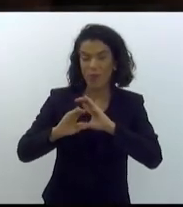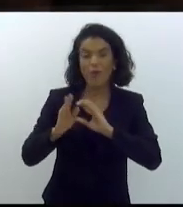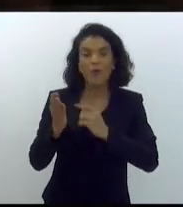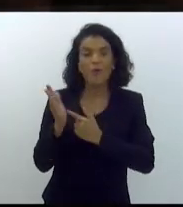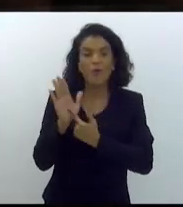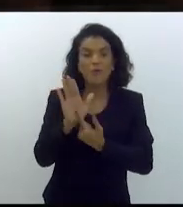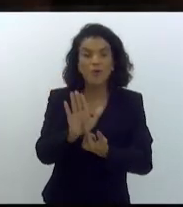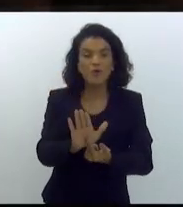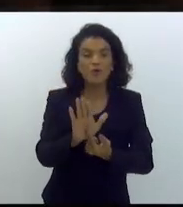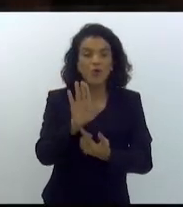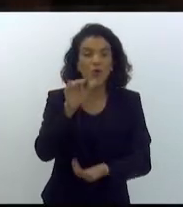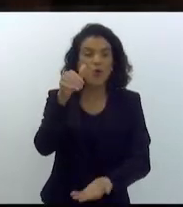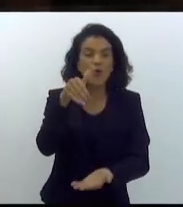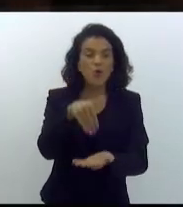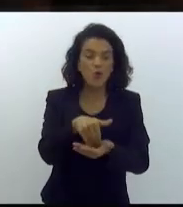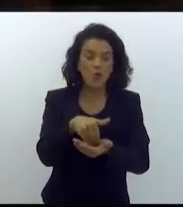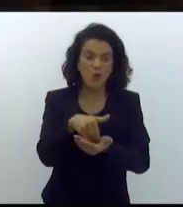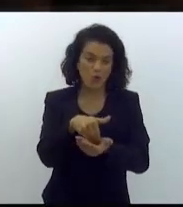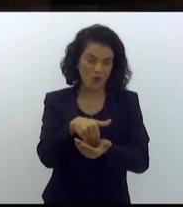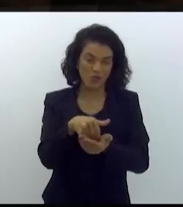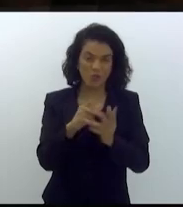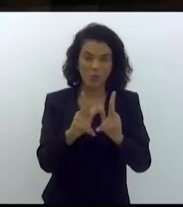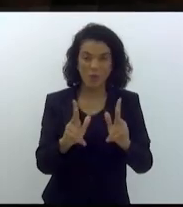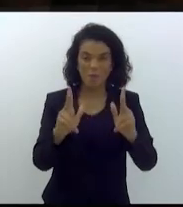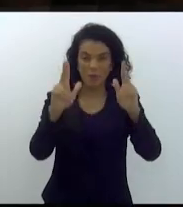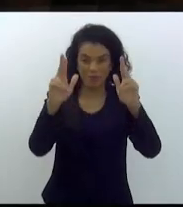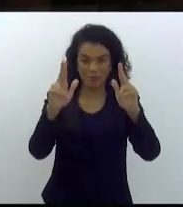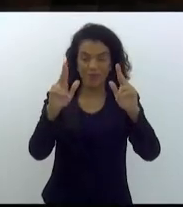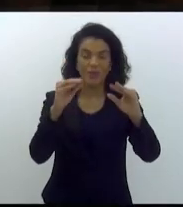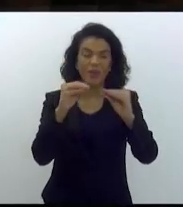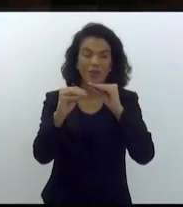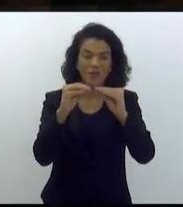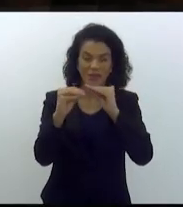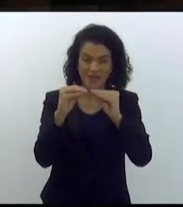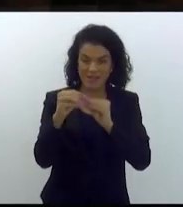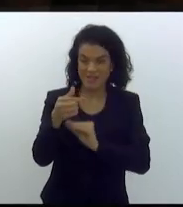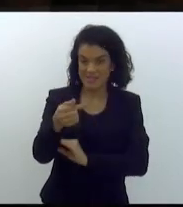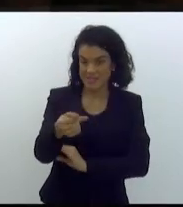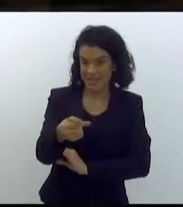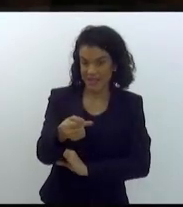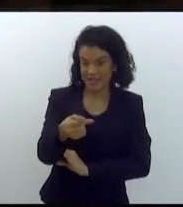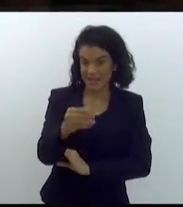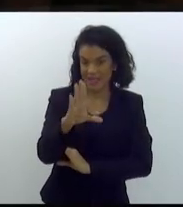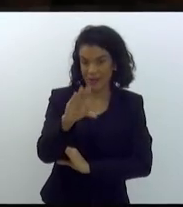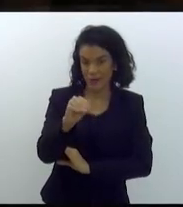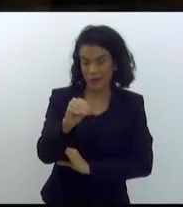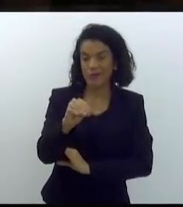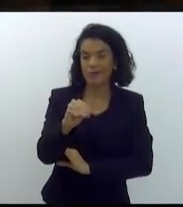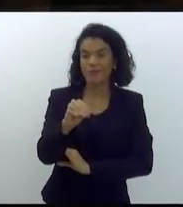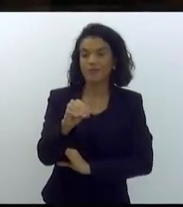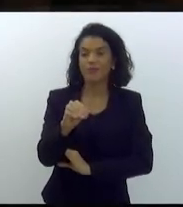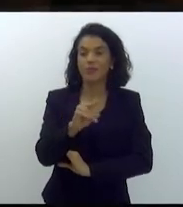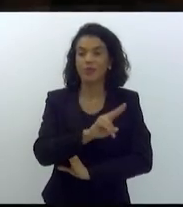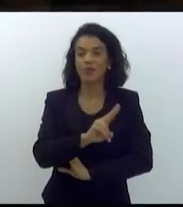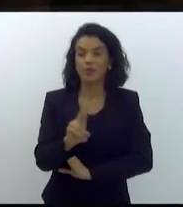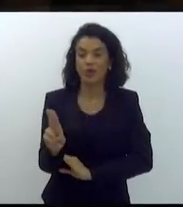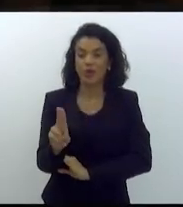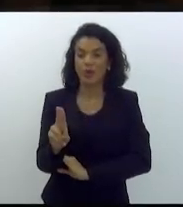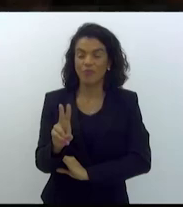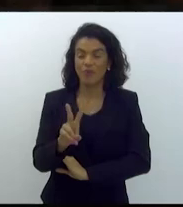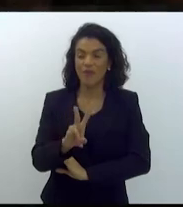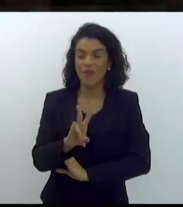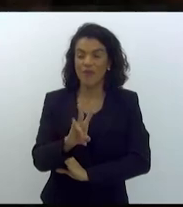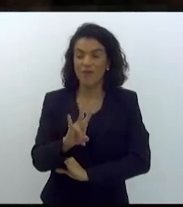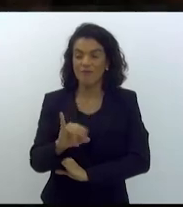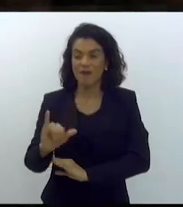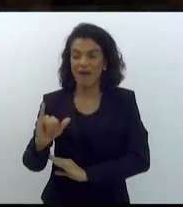capítulo da novela das sete chamada vai